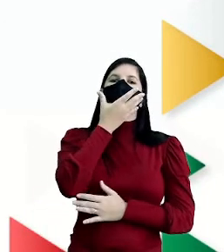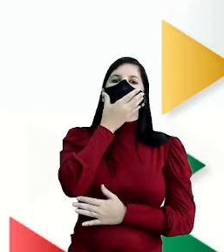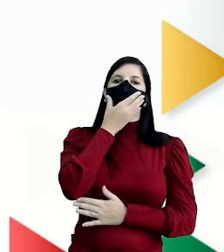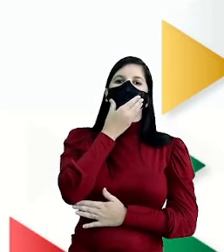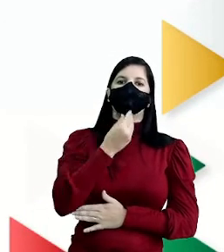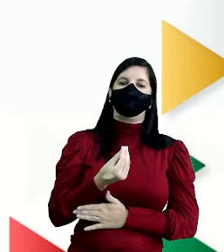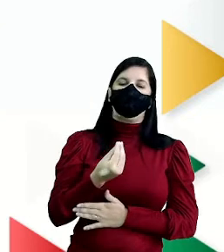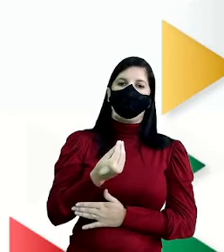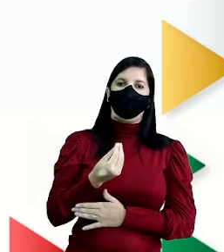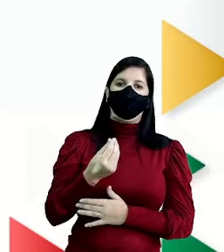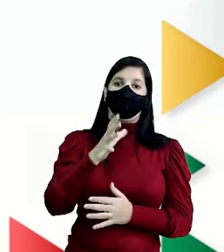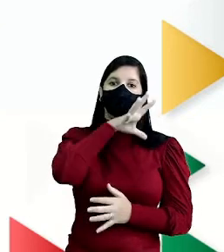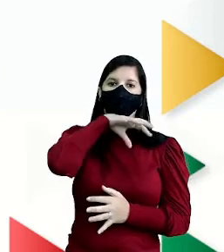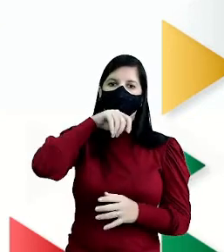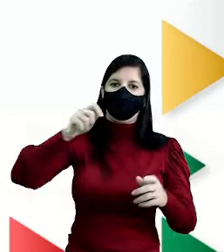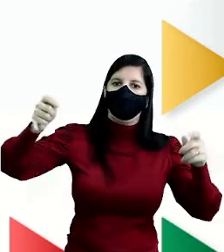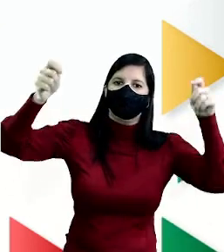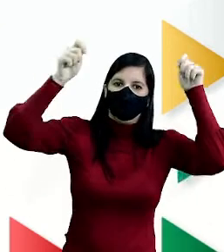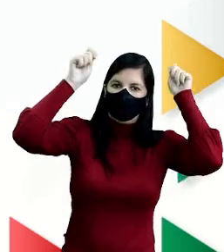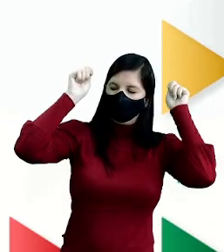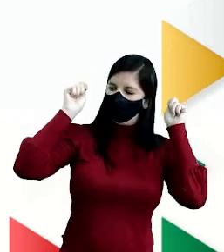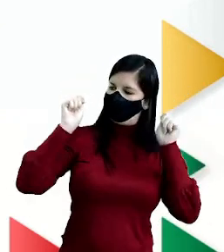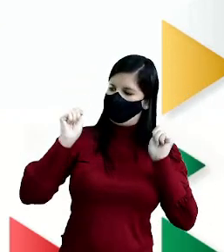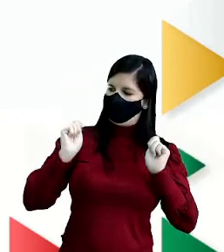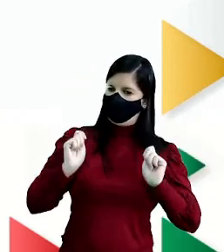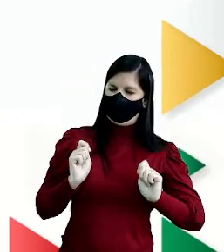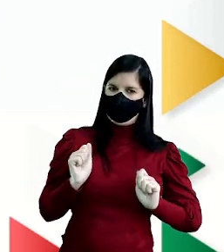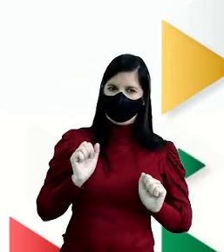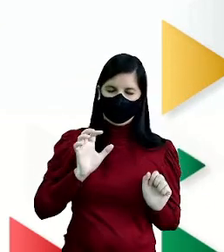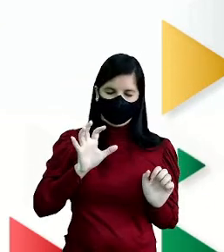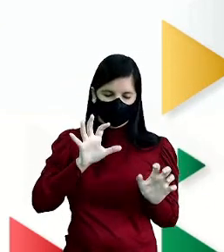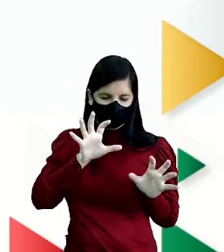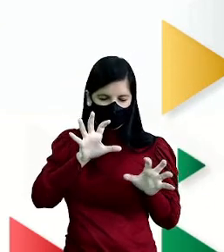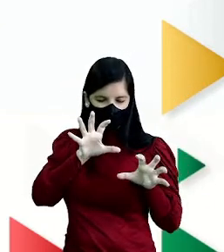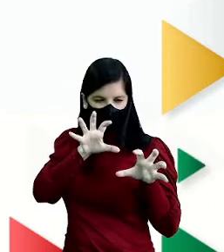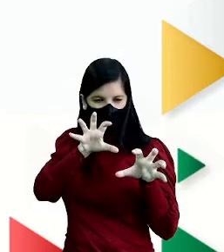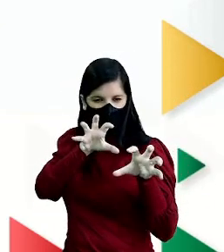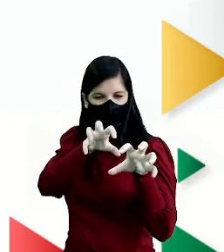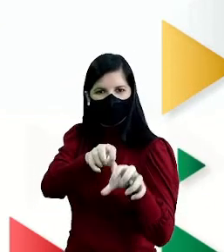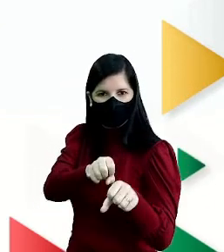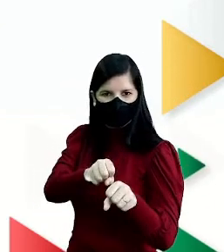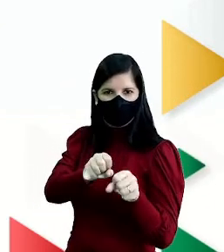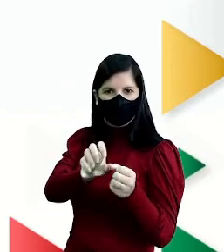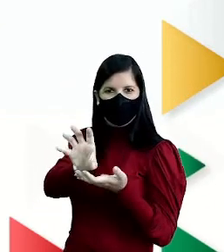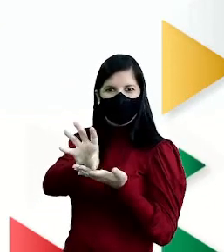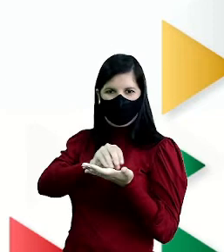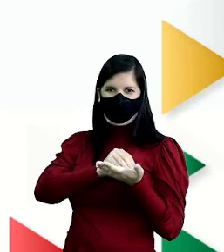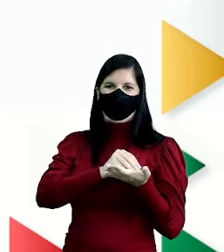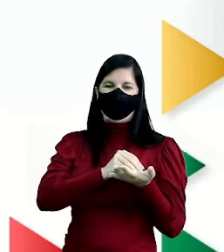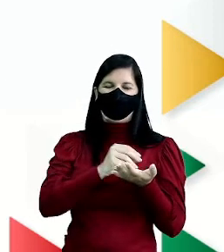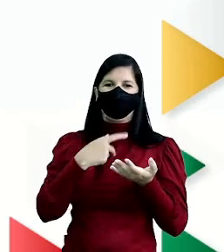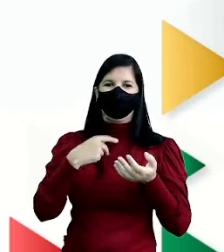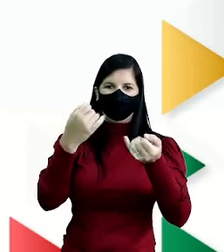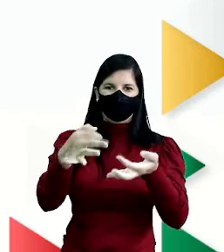veste uma pele de animal e tenta imitar seus ataques e fugas, né? Como eu falei para vocês no início da